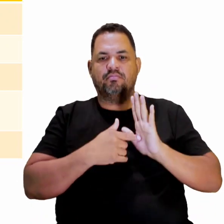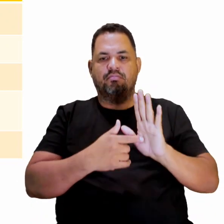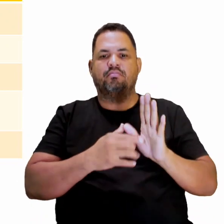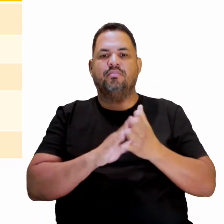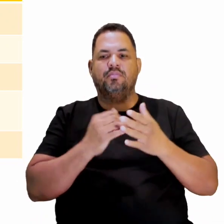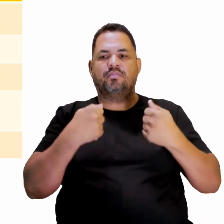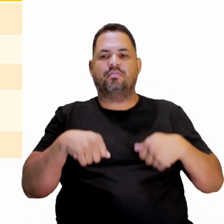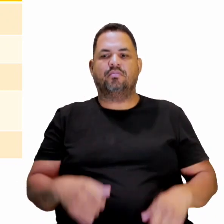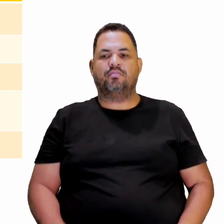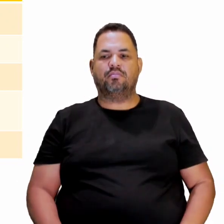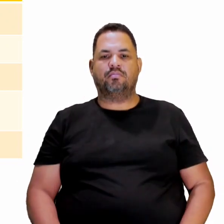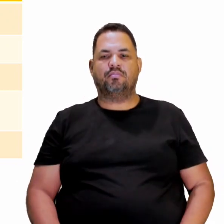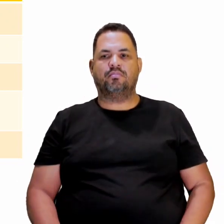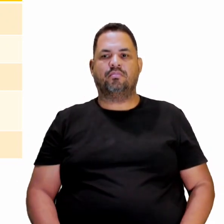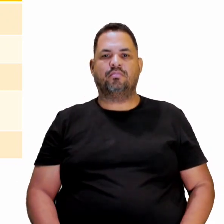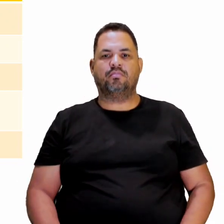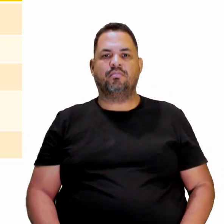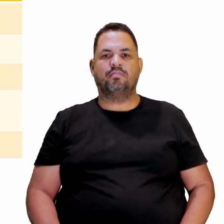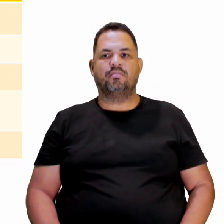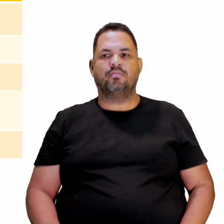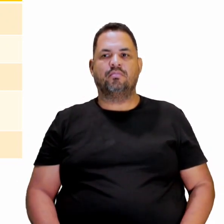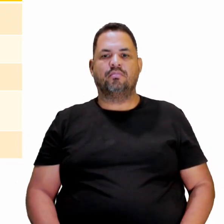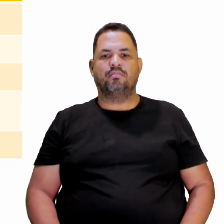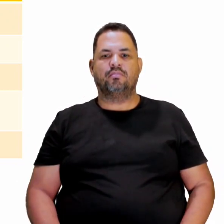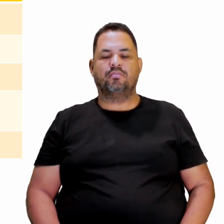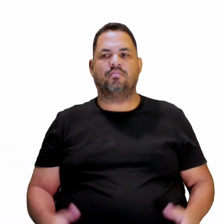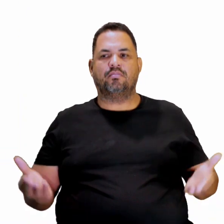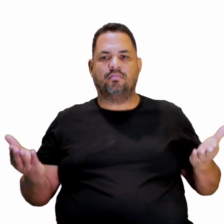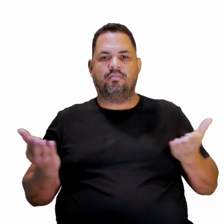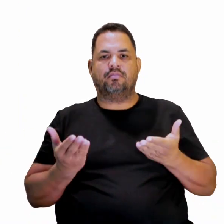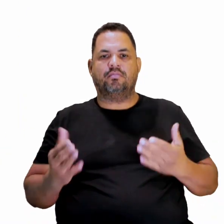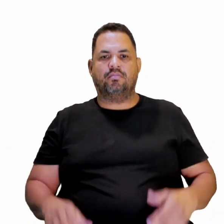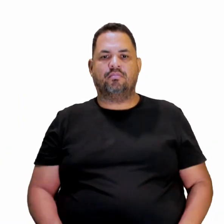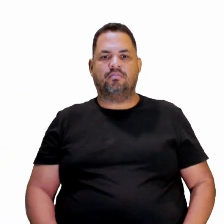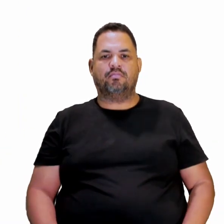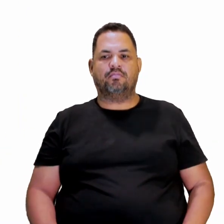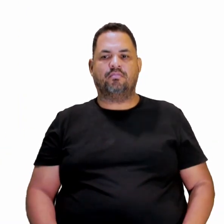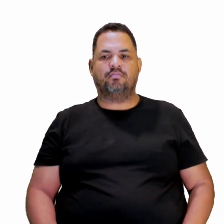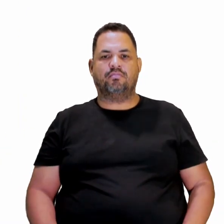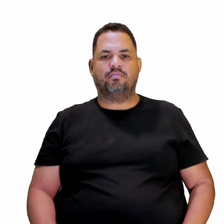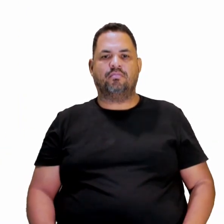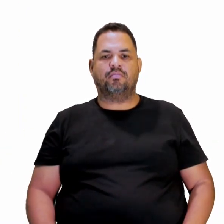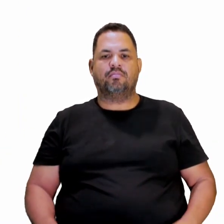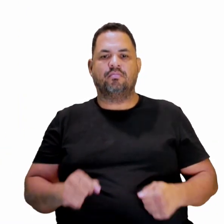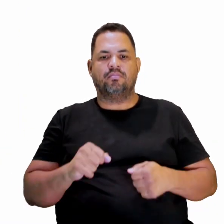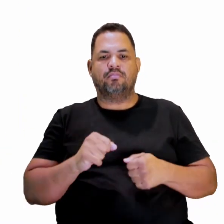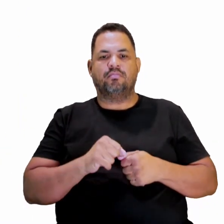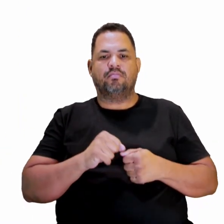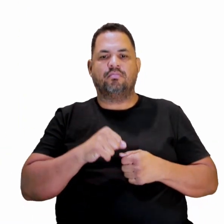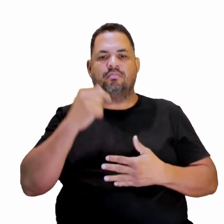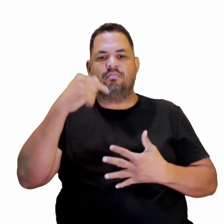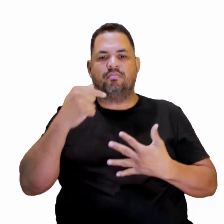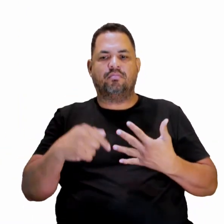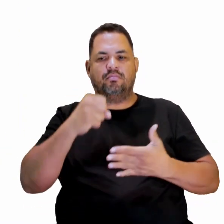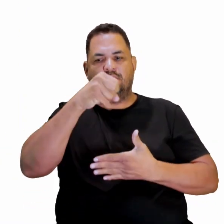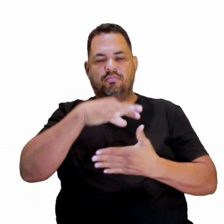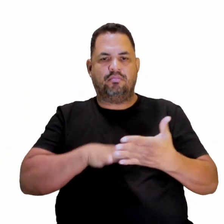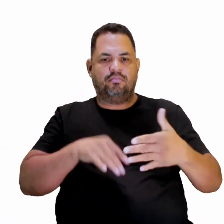posse. Muito bem, e chegou o momento, your moment. Momento da sua